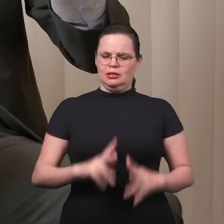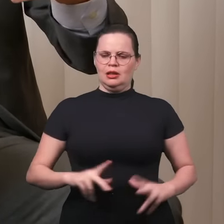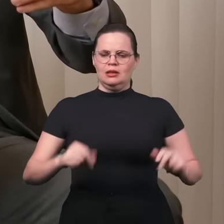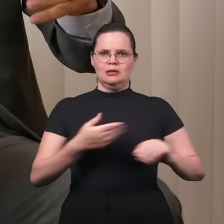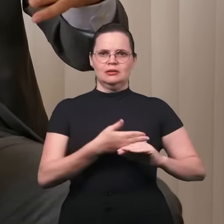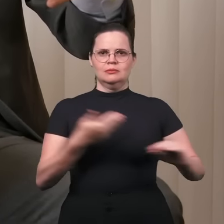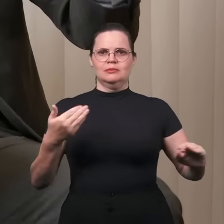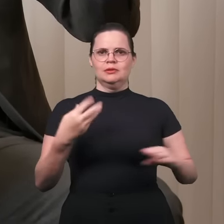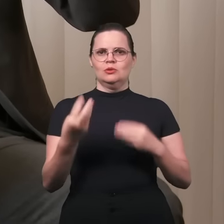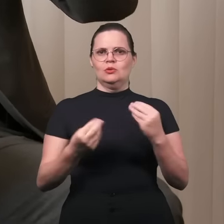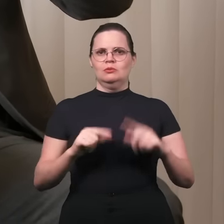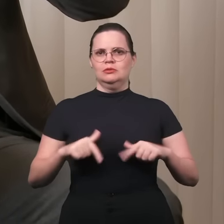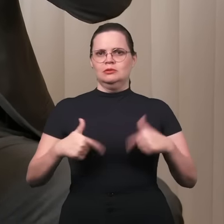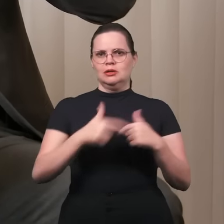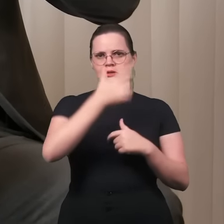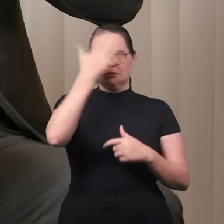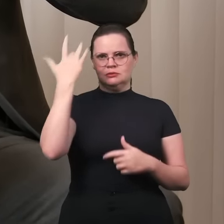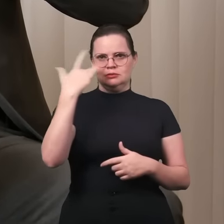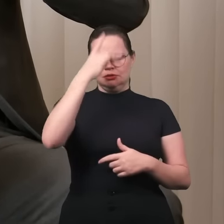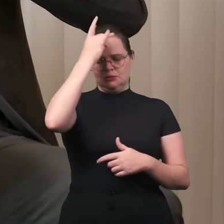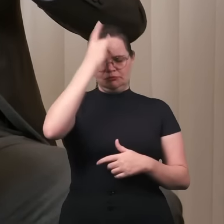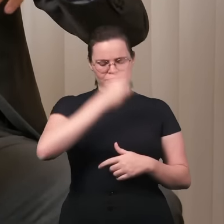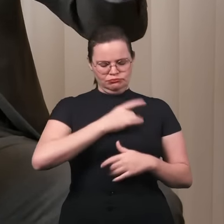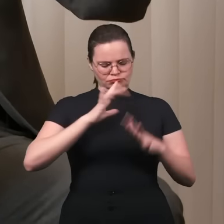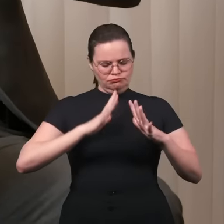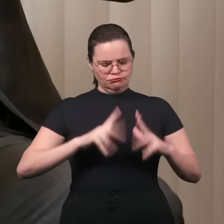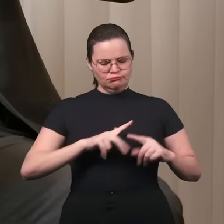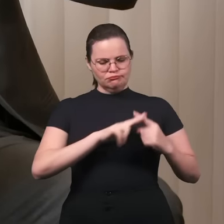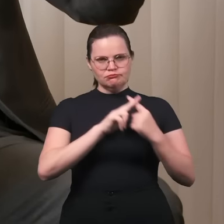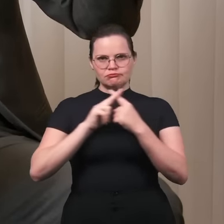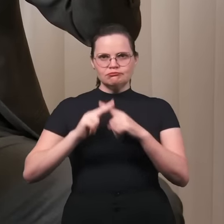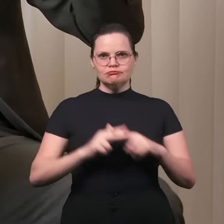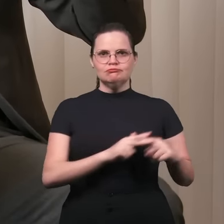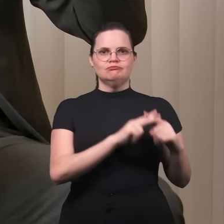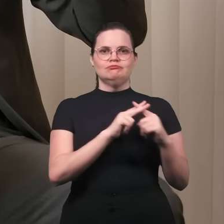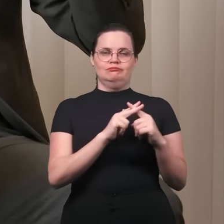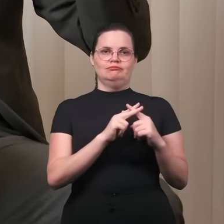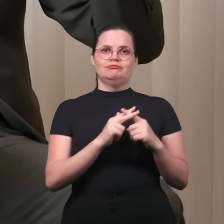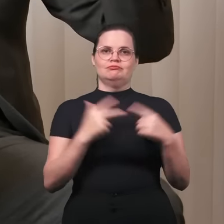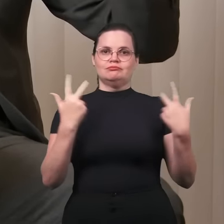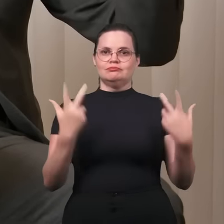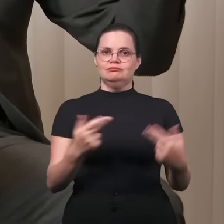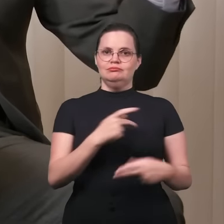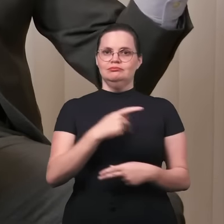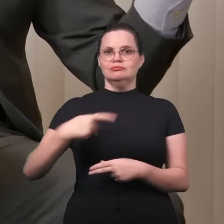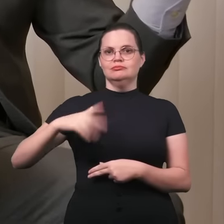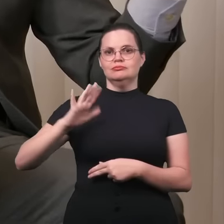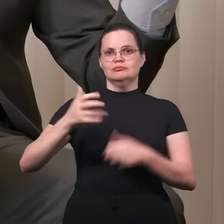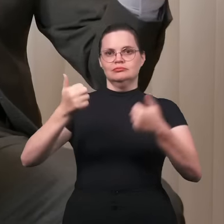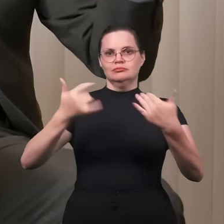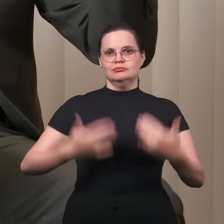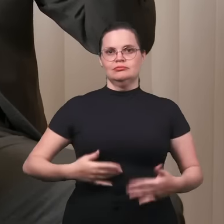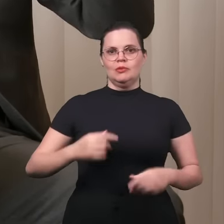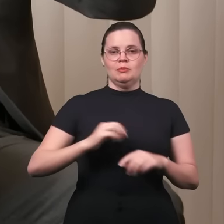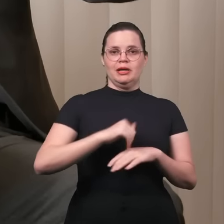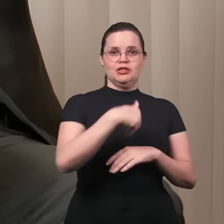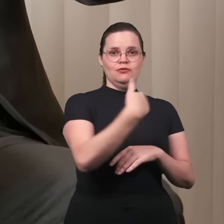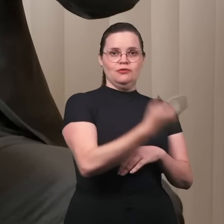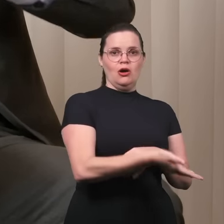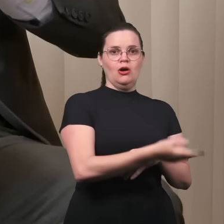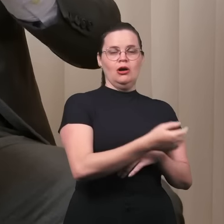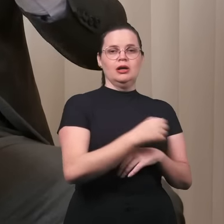pelo Espírito Santo. E o Espírito Santo ele vai moldando. É como o pastor disse, aquele que era de fora de Jerusalém e o que